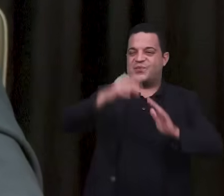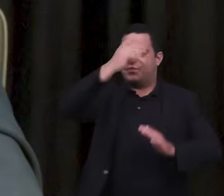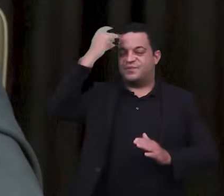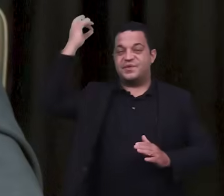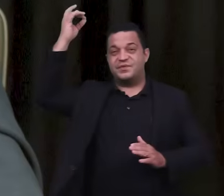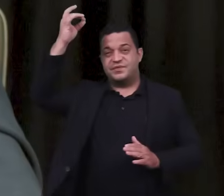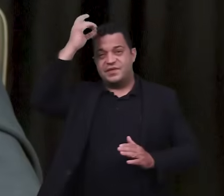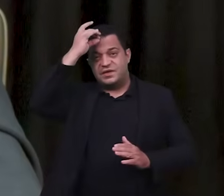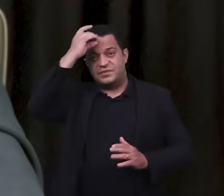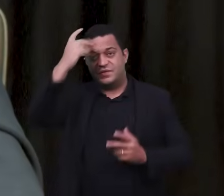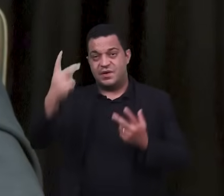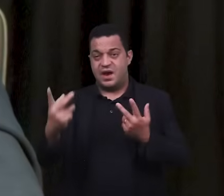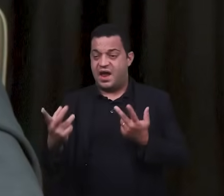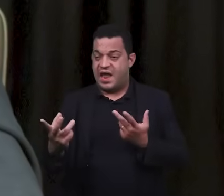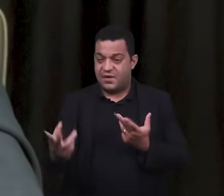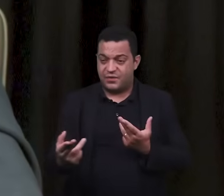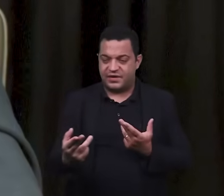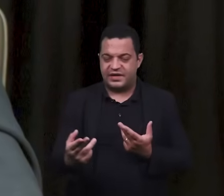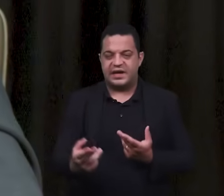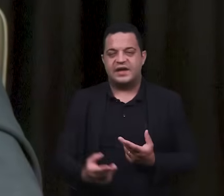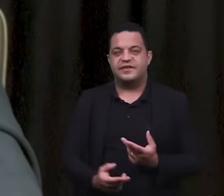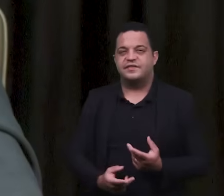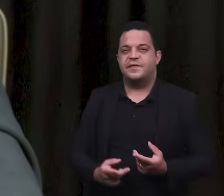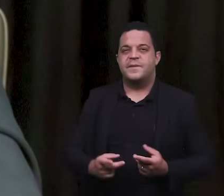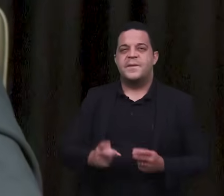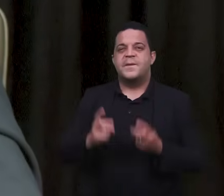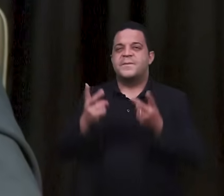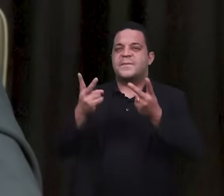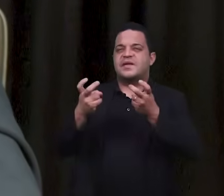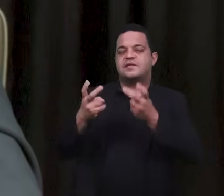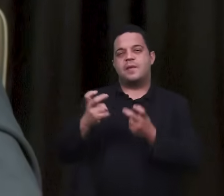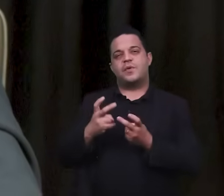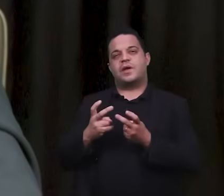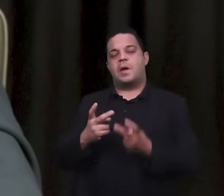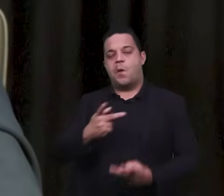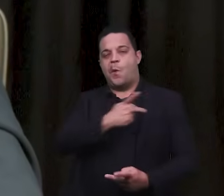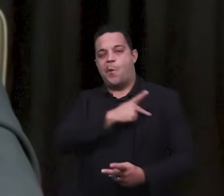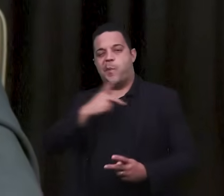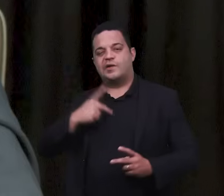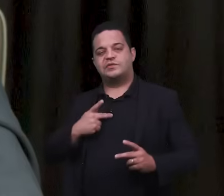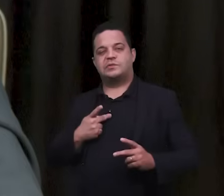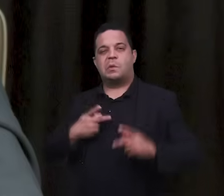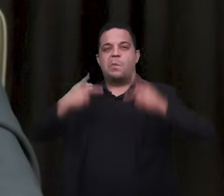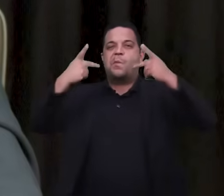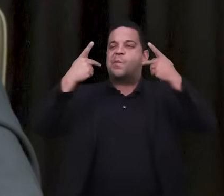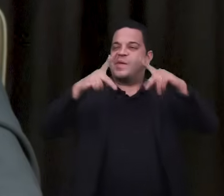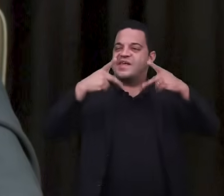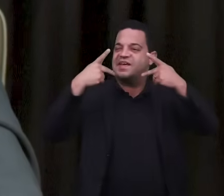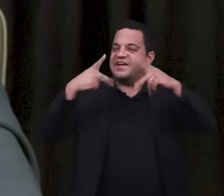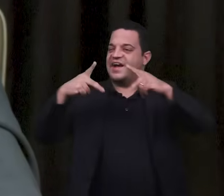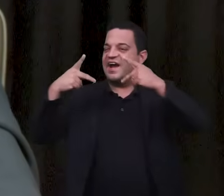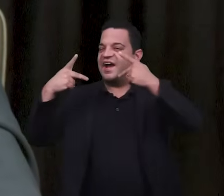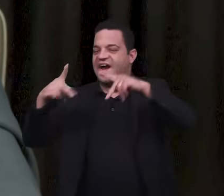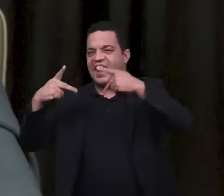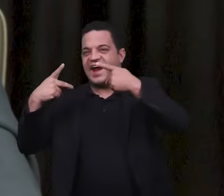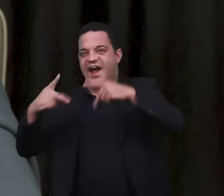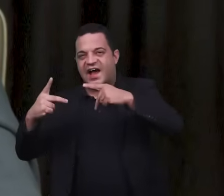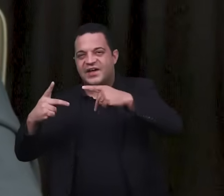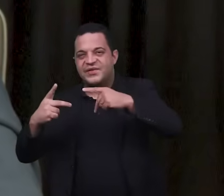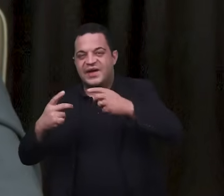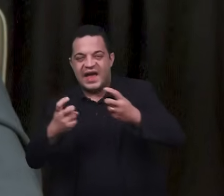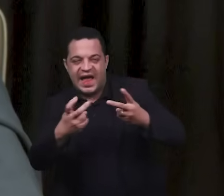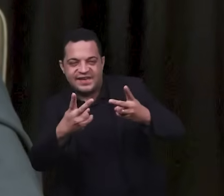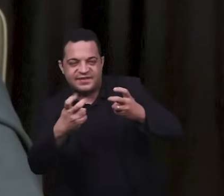bastante ético. A igreja, quando vê que o pastor está transmitindo para a igreja aquilo que vem do Senhor, a igreja passa